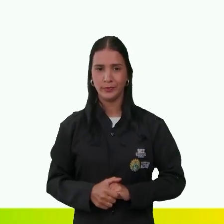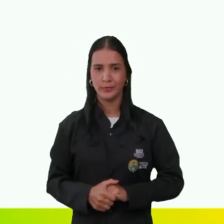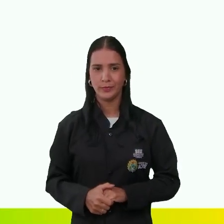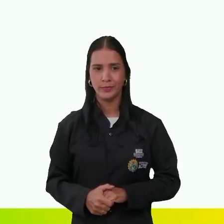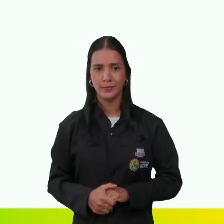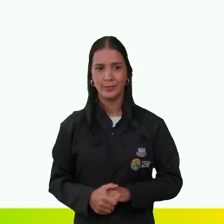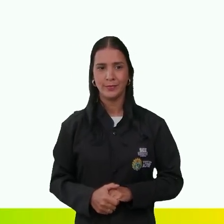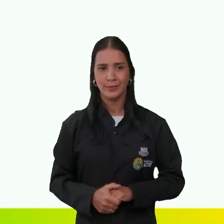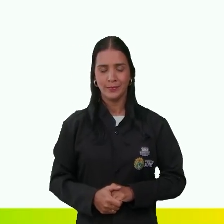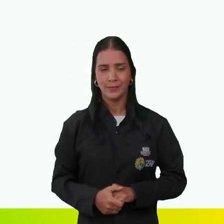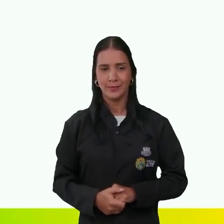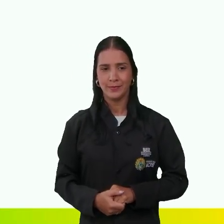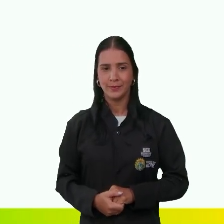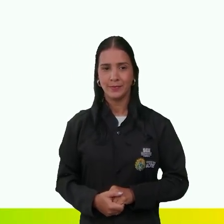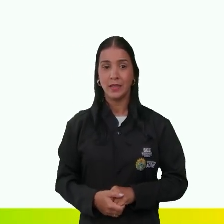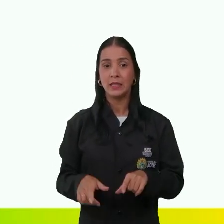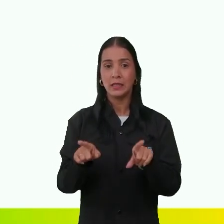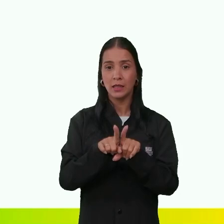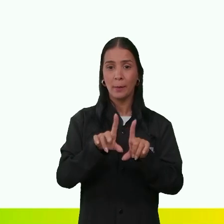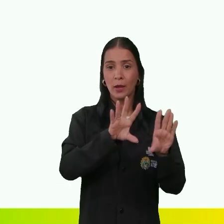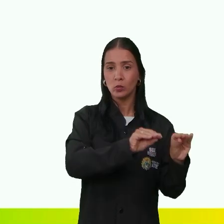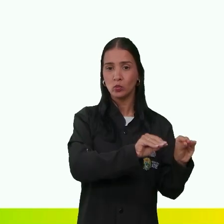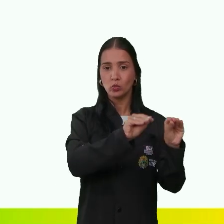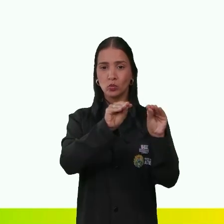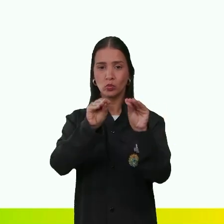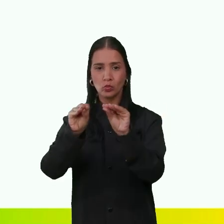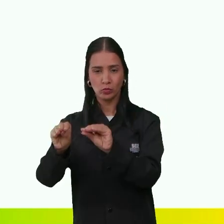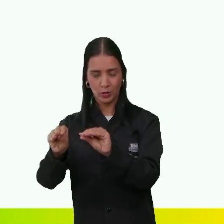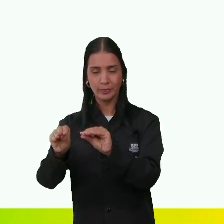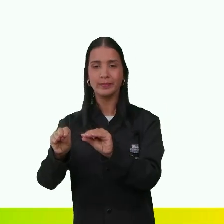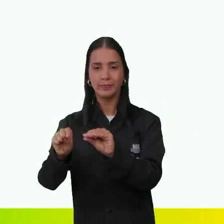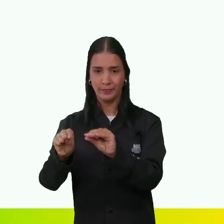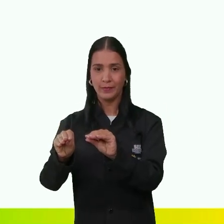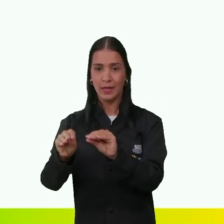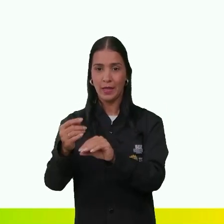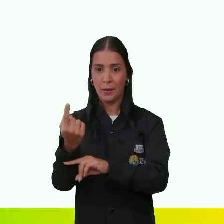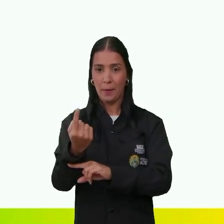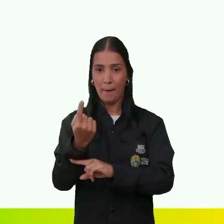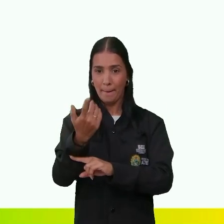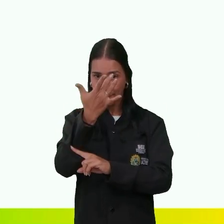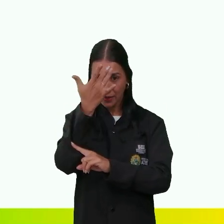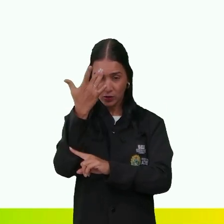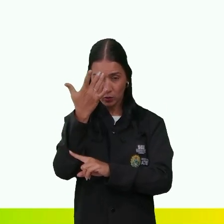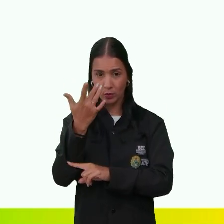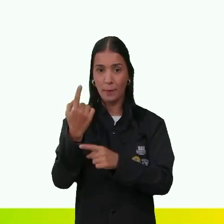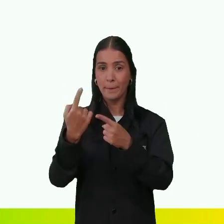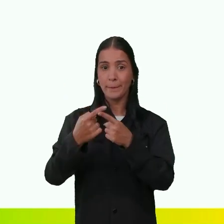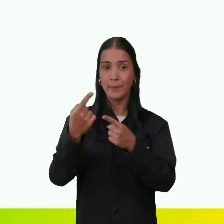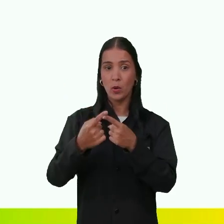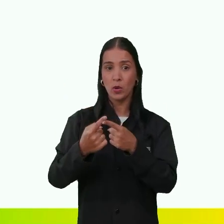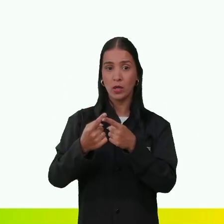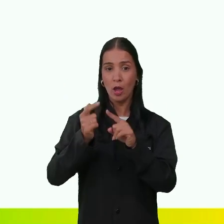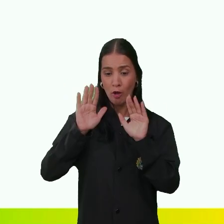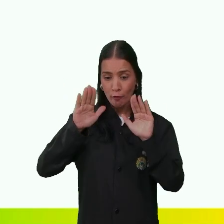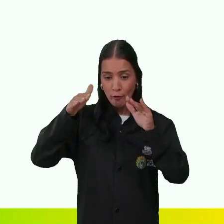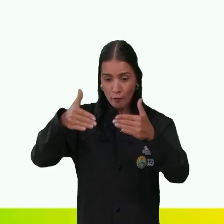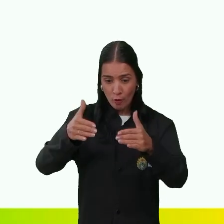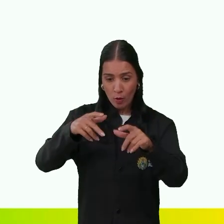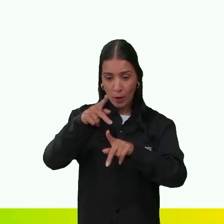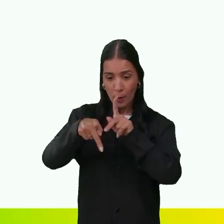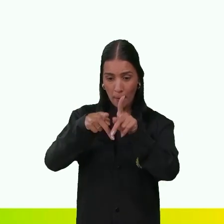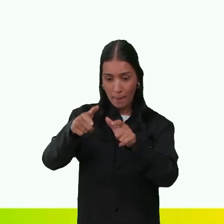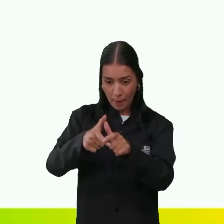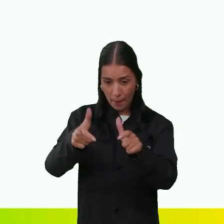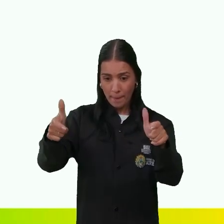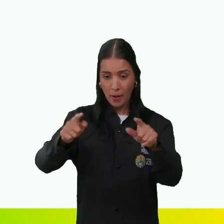quinto, deslocamento do indivíduo. A biopolítica pode focar mais na população como um todo do